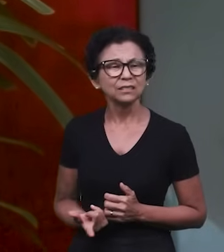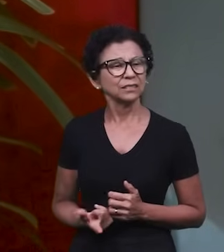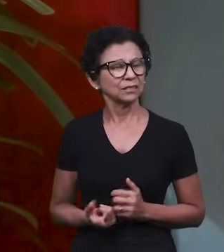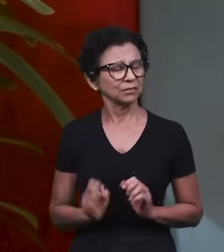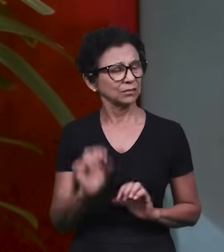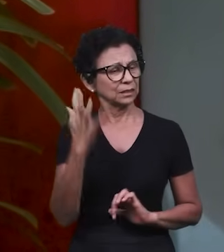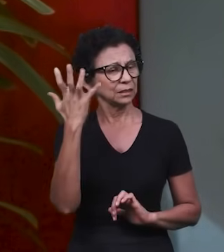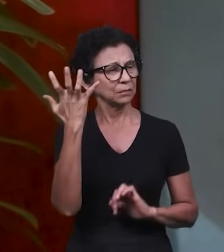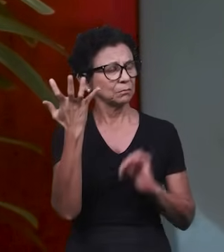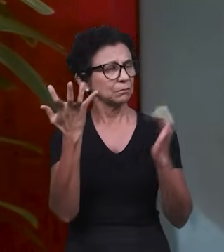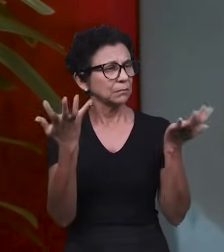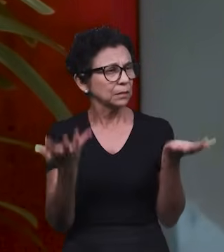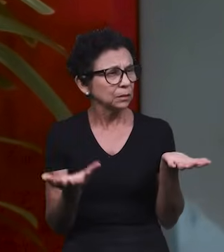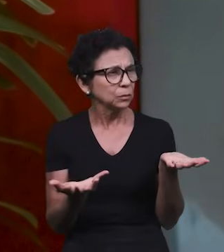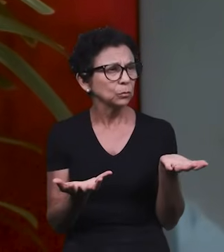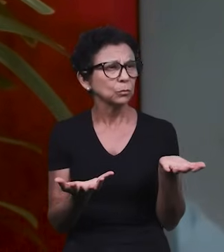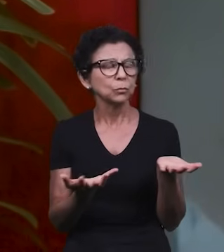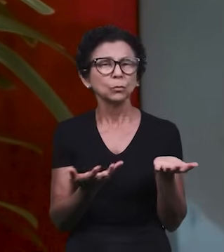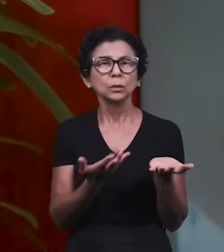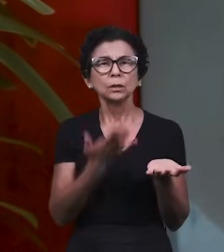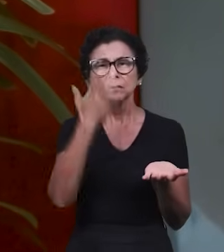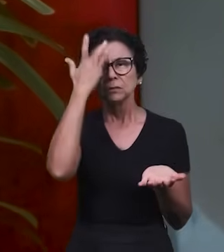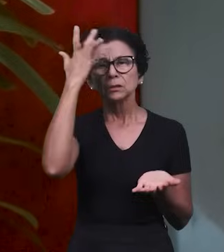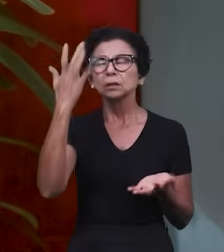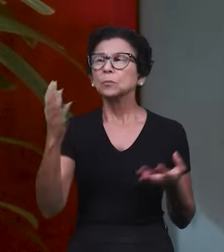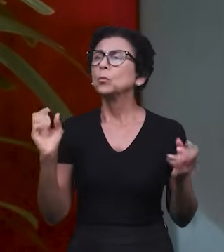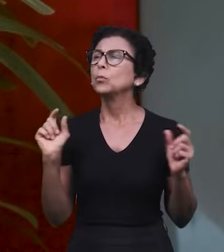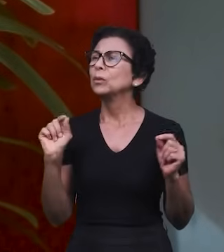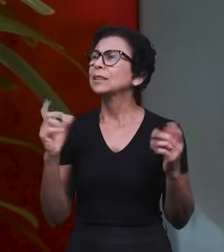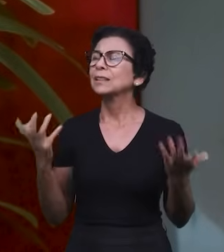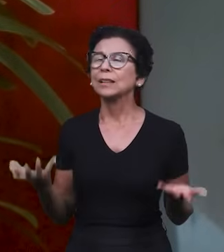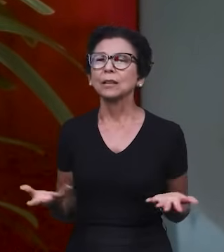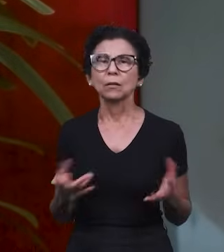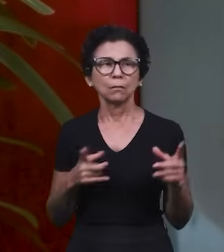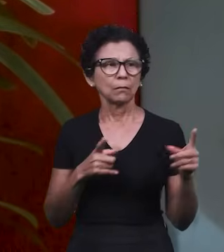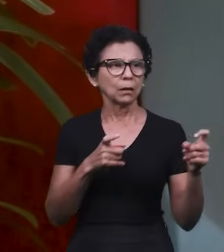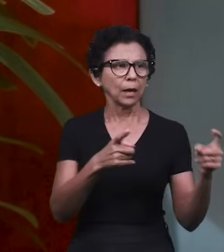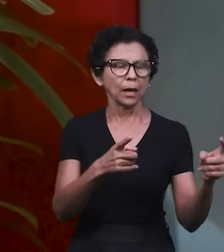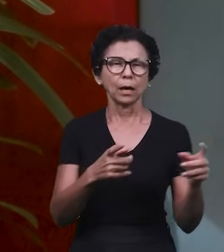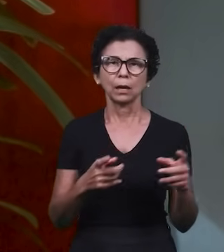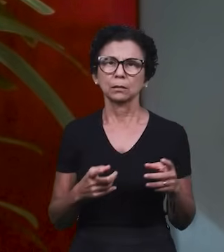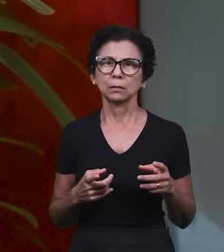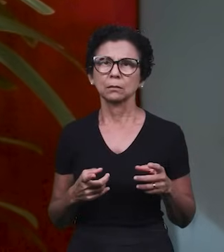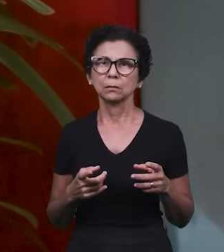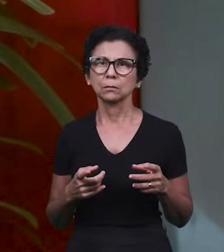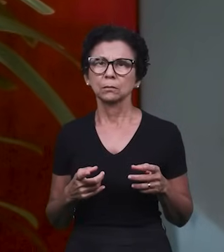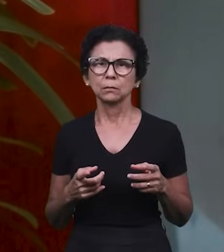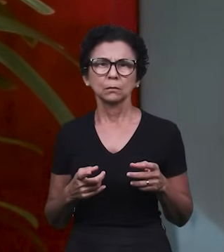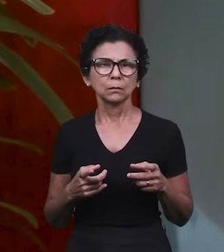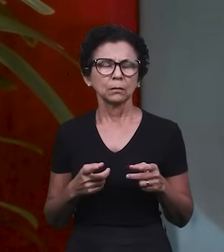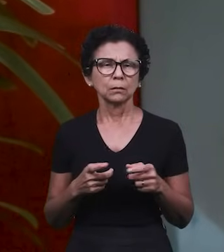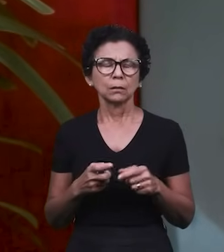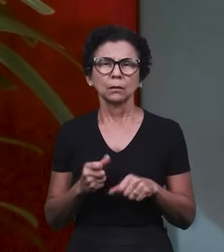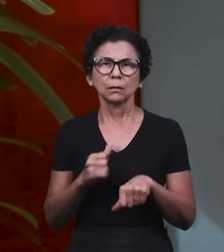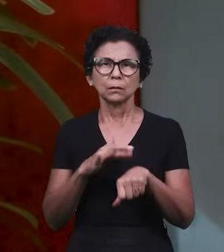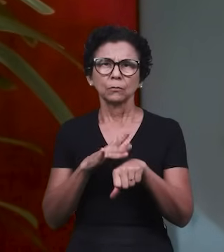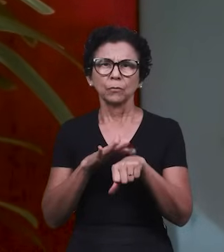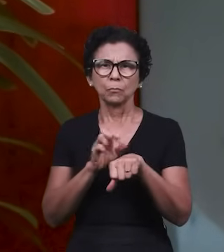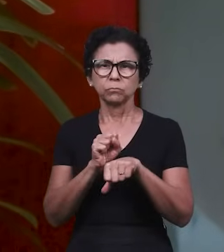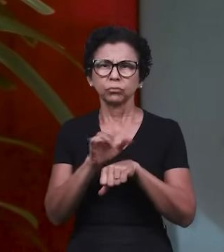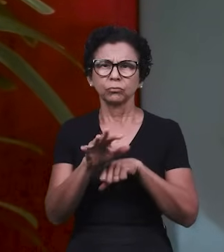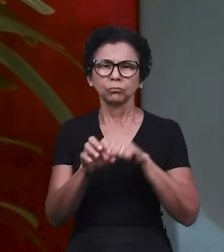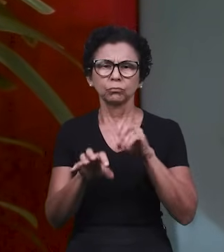sinais do último instante, da volta de Jesus. Ele está vendo guerras, rumores de guerras, ele está vendo pestes, ele está vendo as